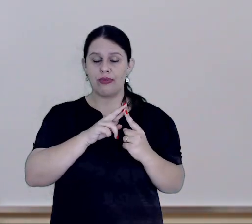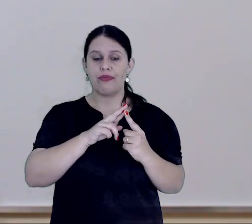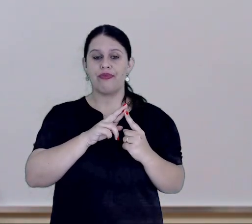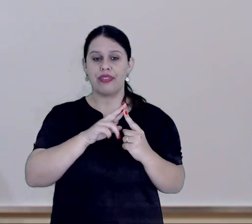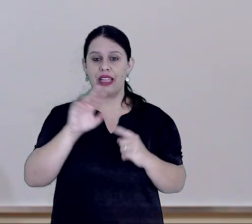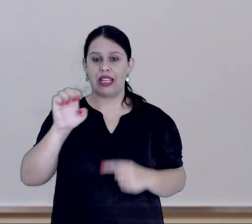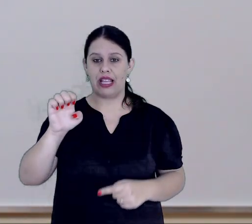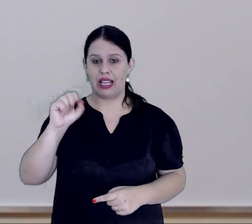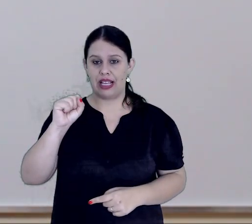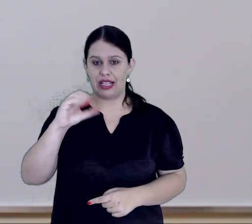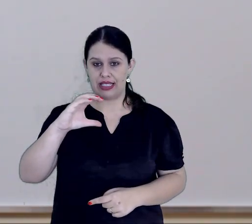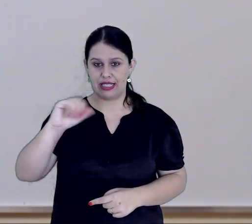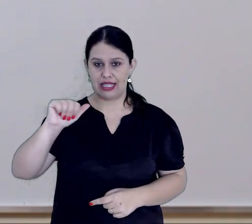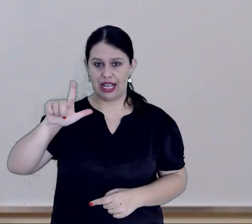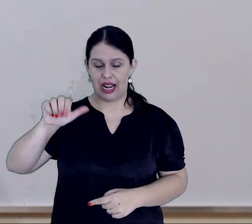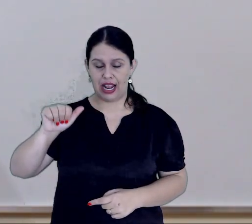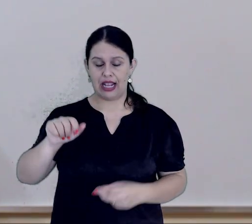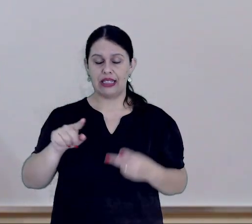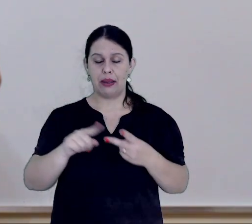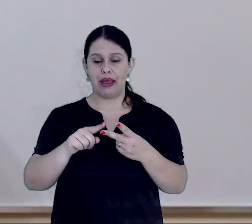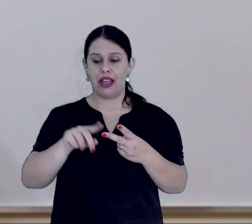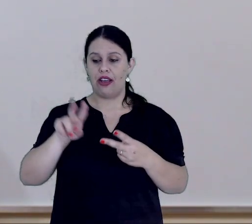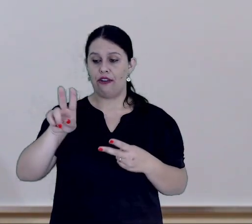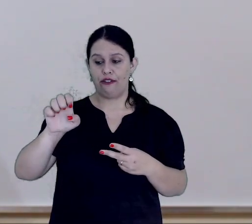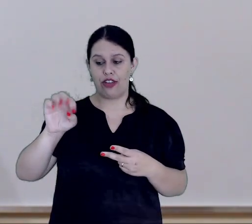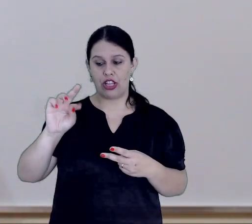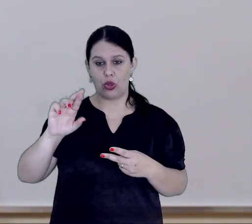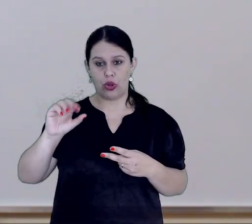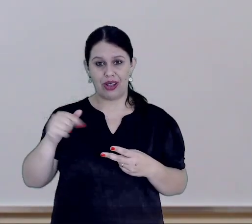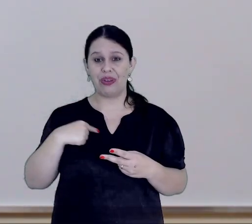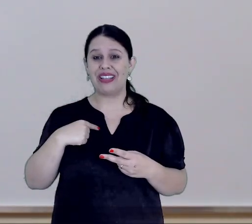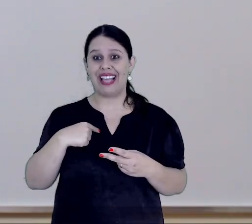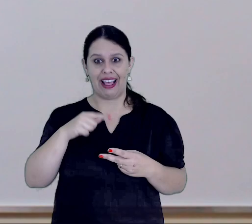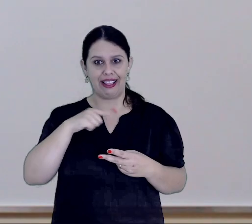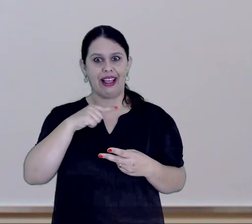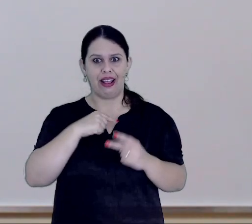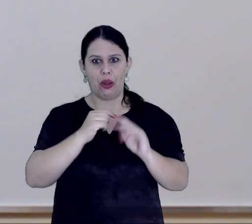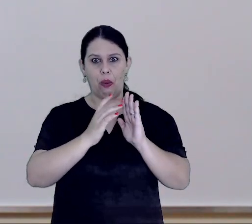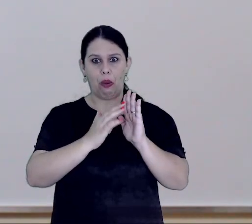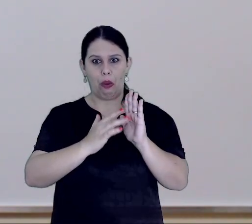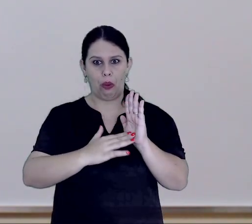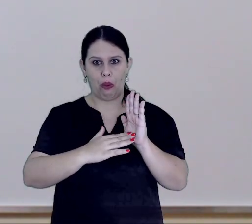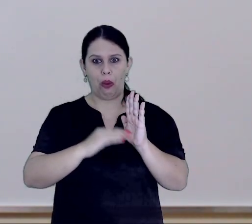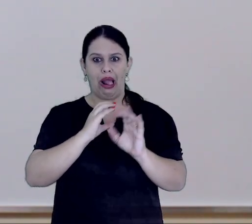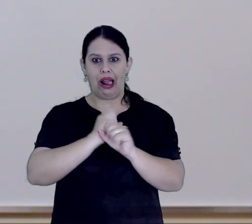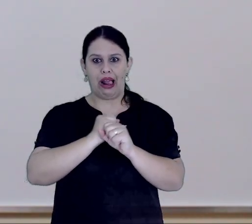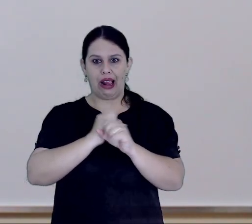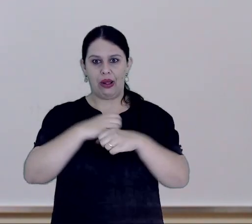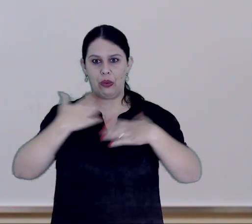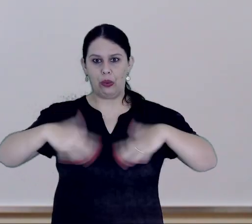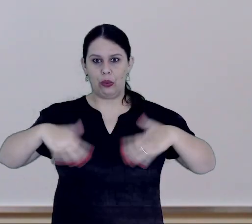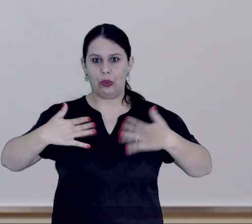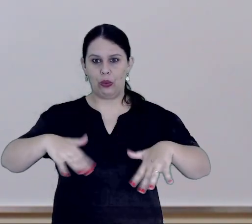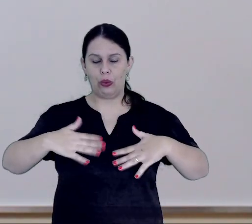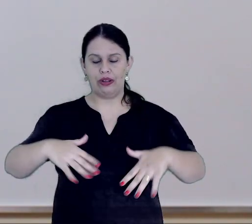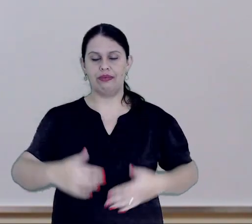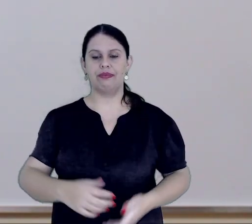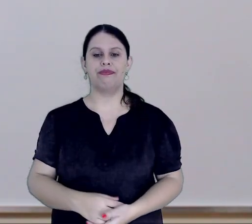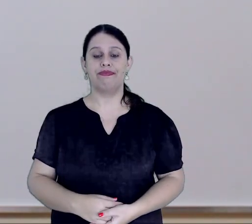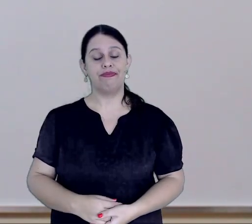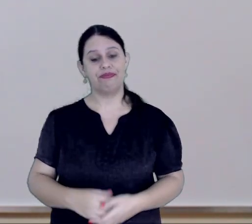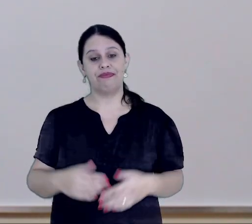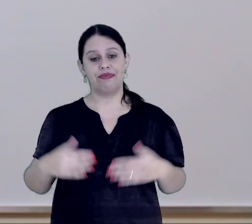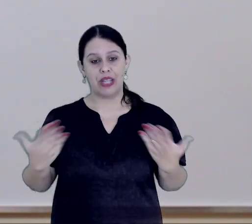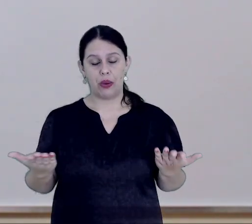Tem razão, Danielzinho Eu não falei nem de produto escalar Nem de produto vetorial ainda Que,